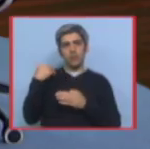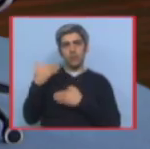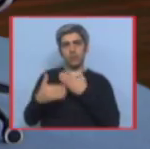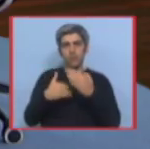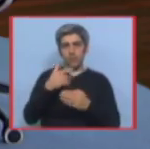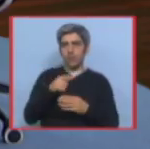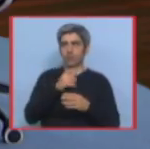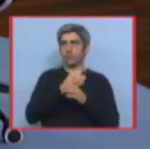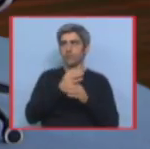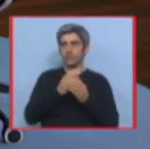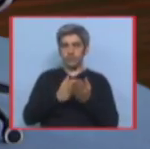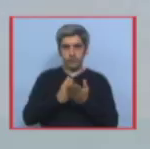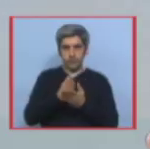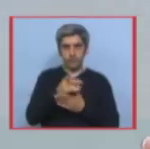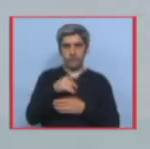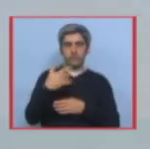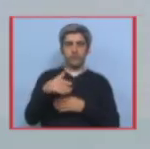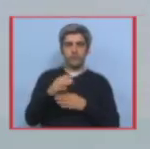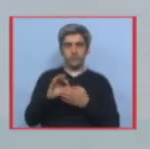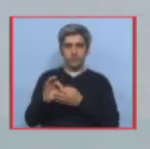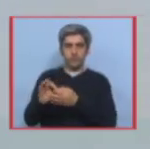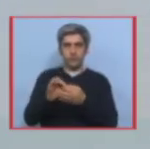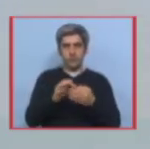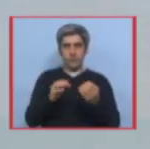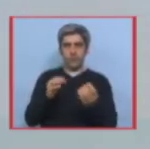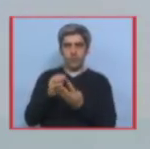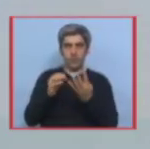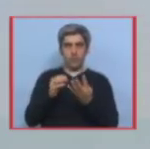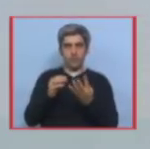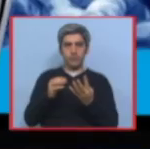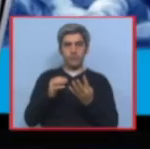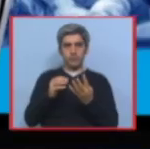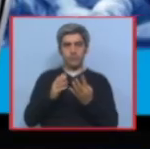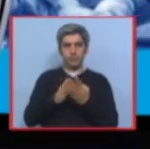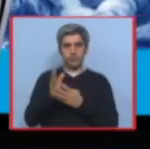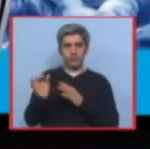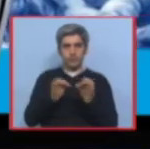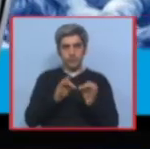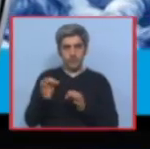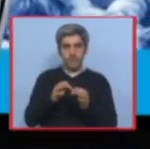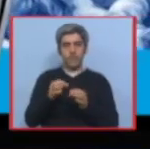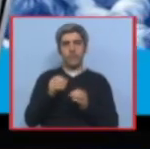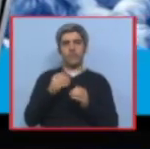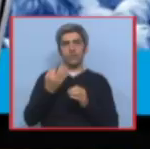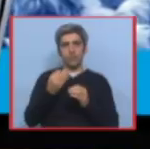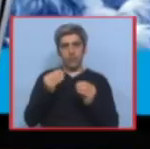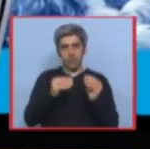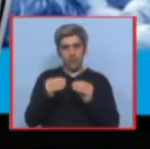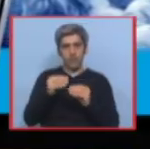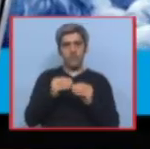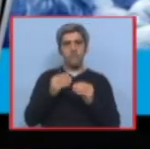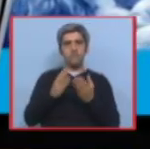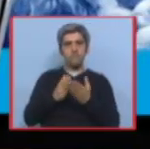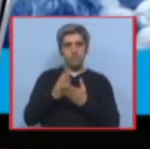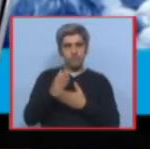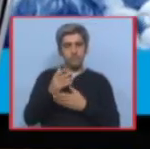esta celebração uniu, de facto, essas 4 ordens? Todas estas celebrações foram preparadas, elaboradas e